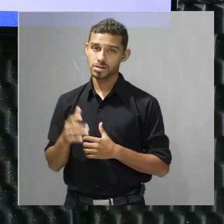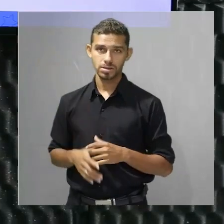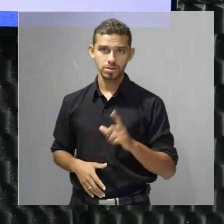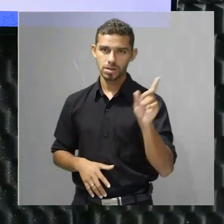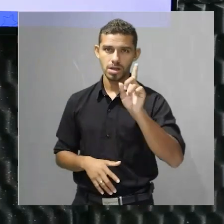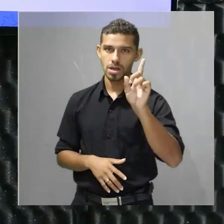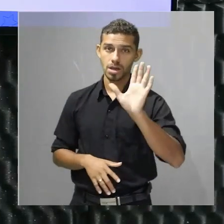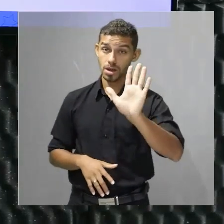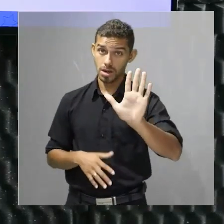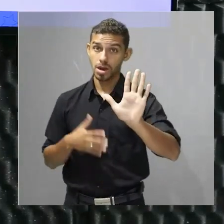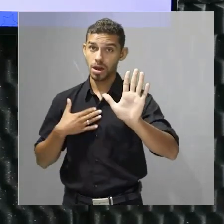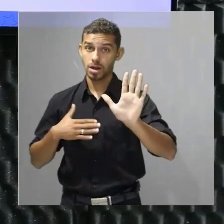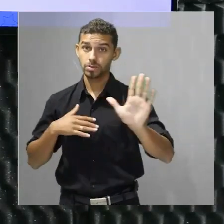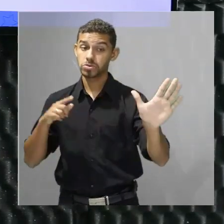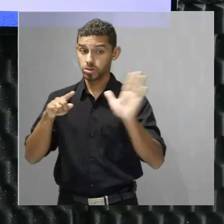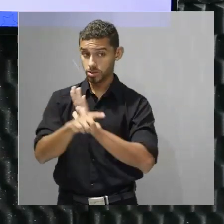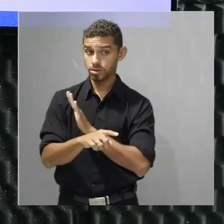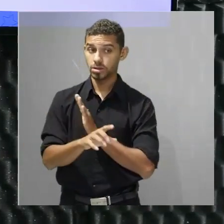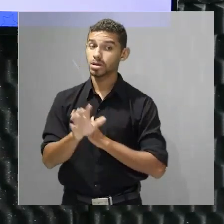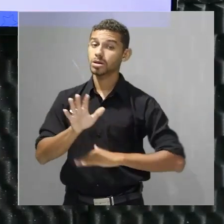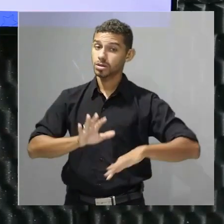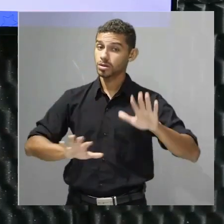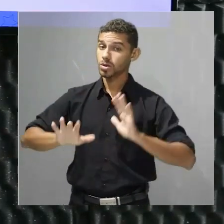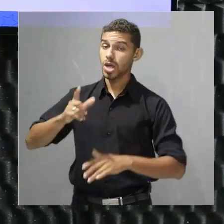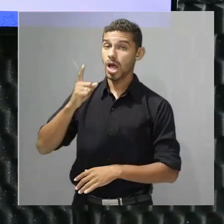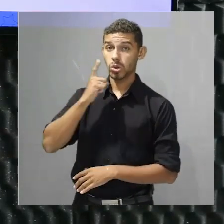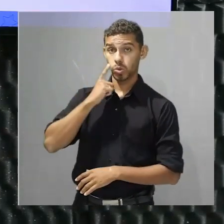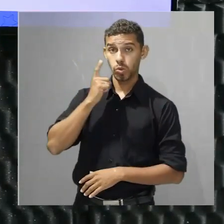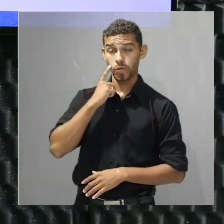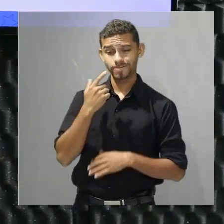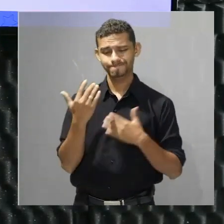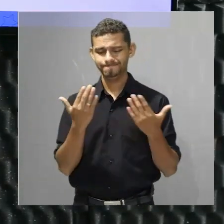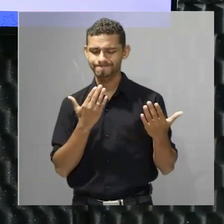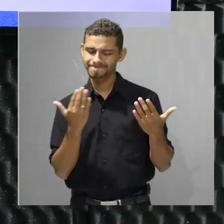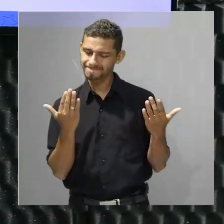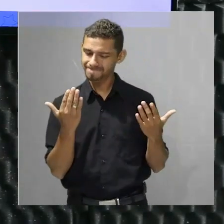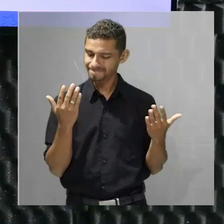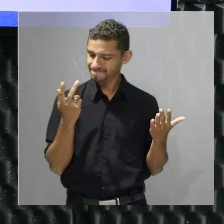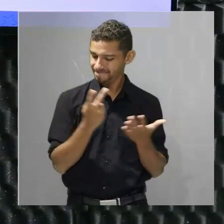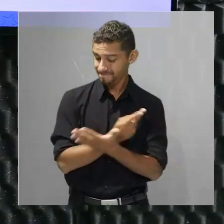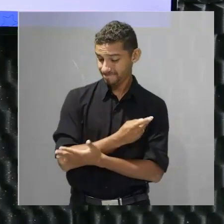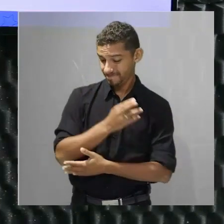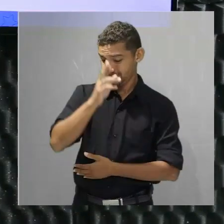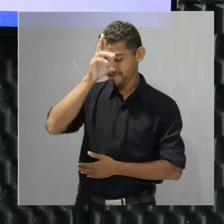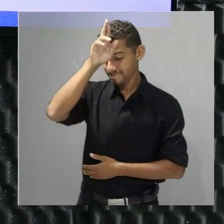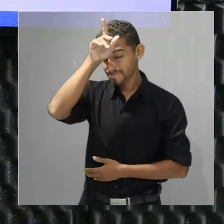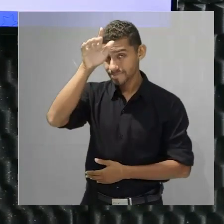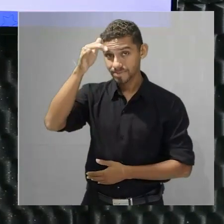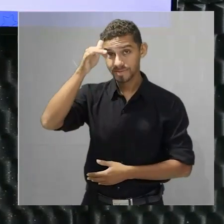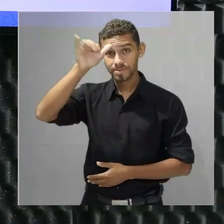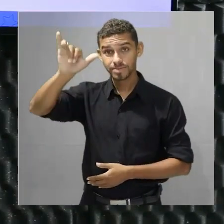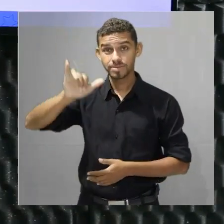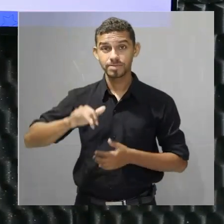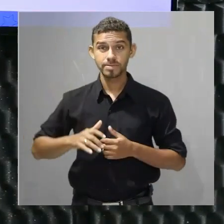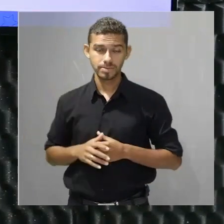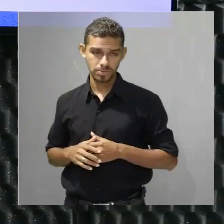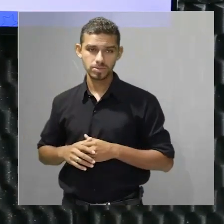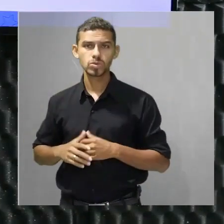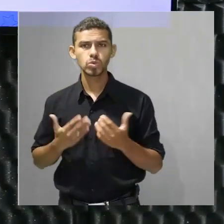você passa para as questões é que realmente surgem as dúvidas daí a importância de você resolver questões